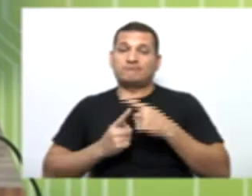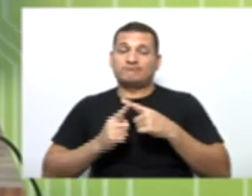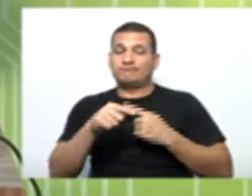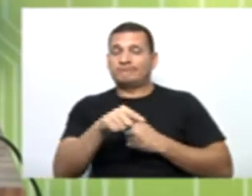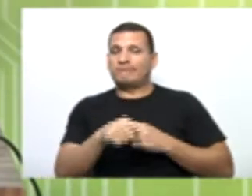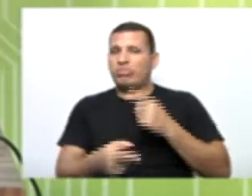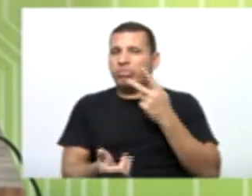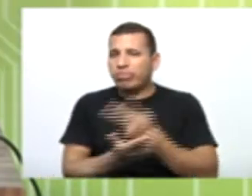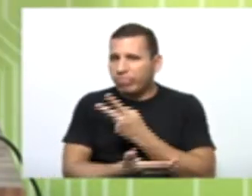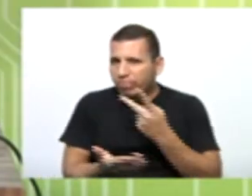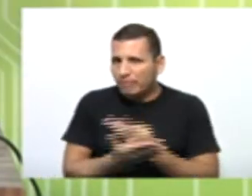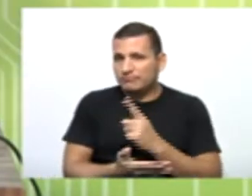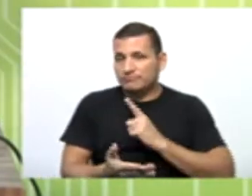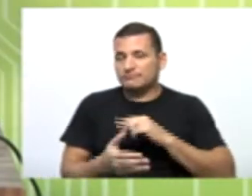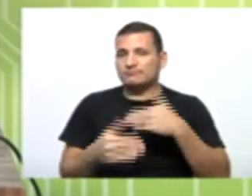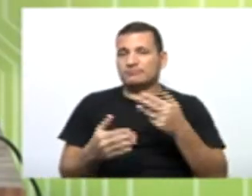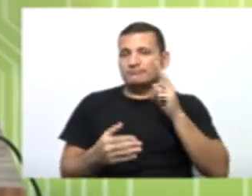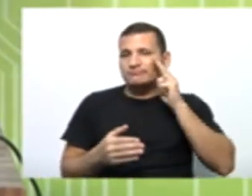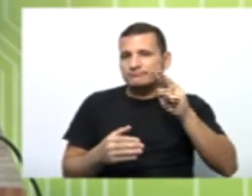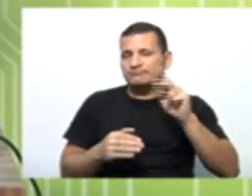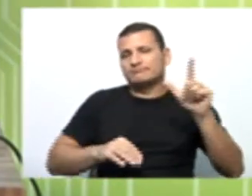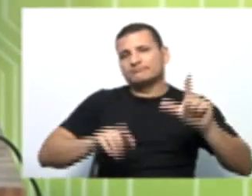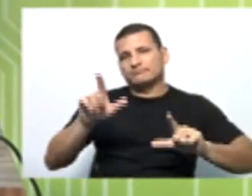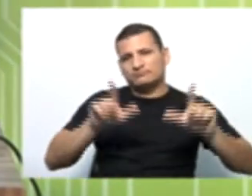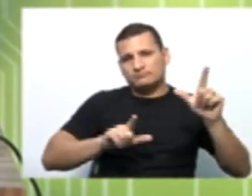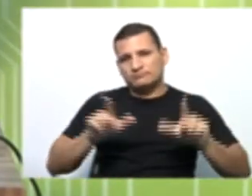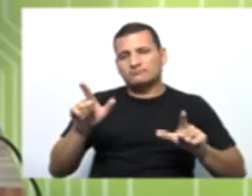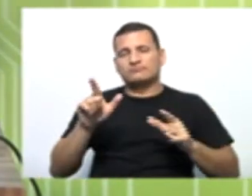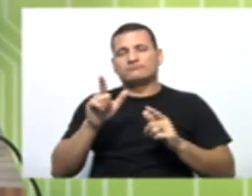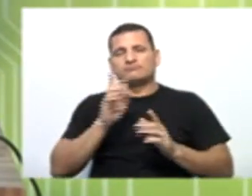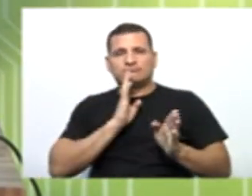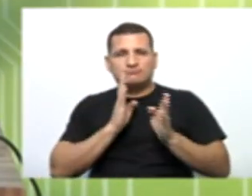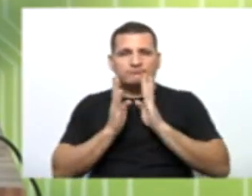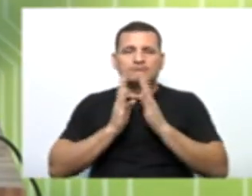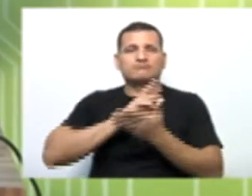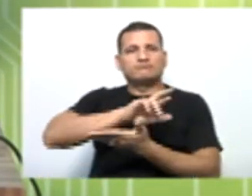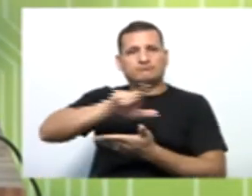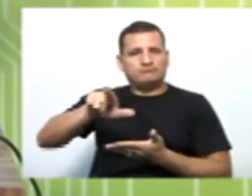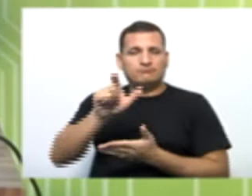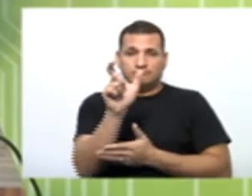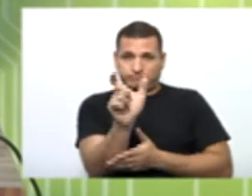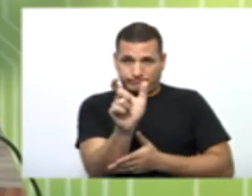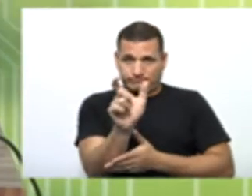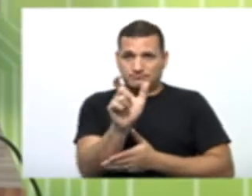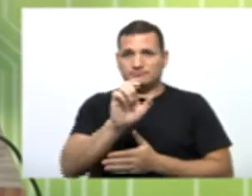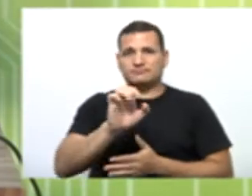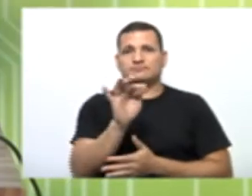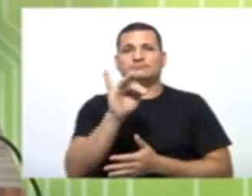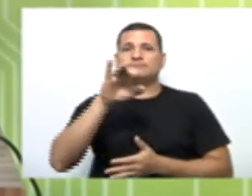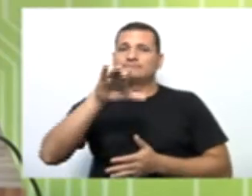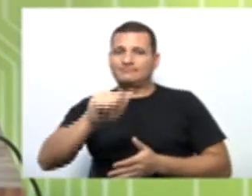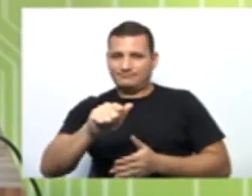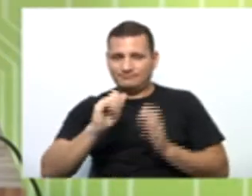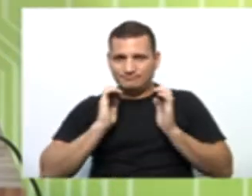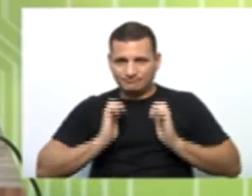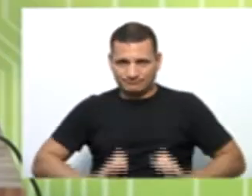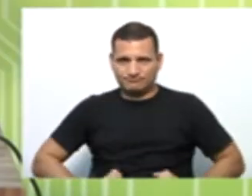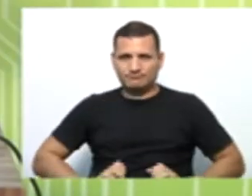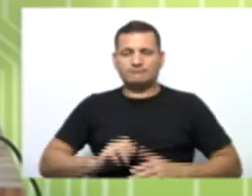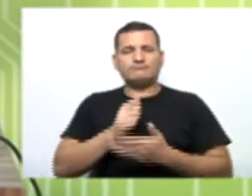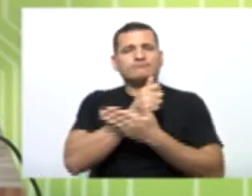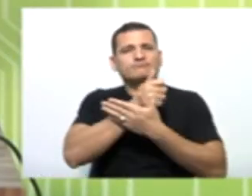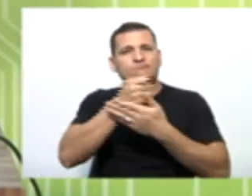nos noticiários, nos jornais, nas redes sociais todos os dias a palavra ética, os princípios éticos, né, a